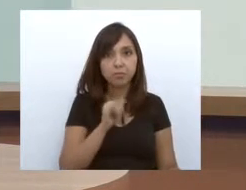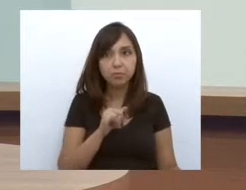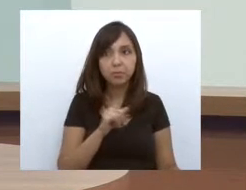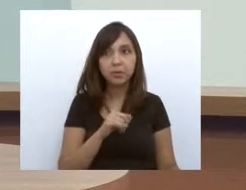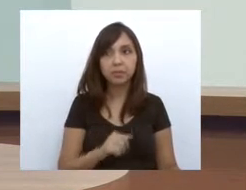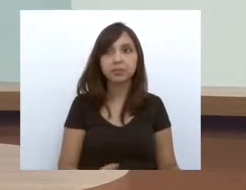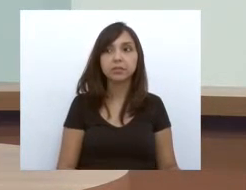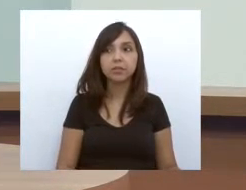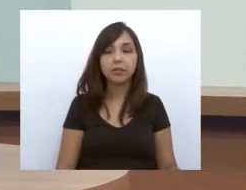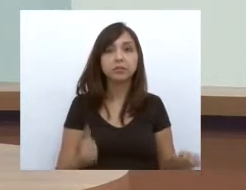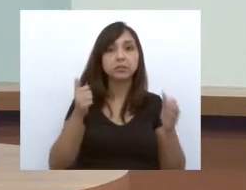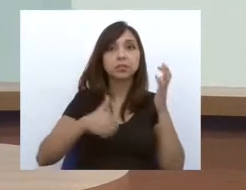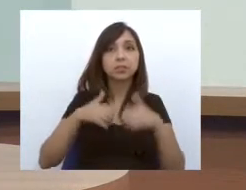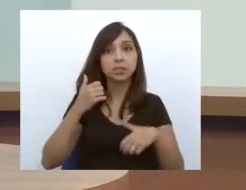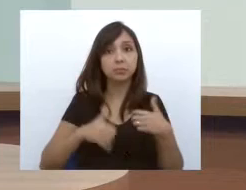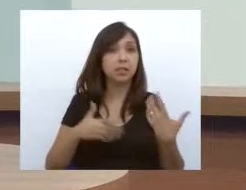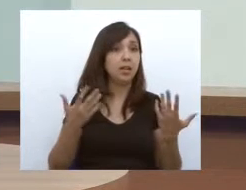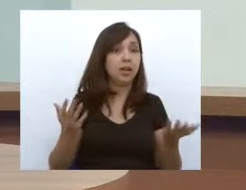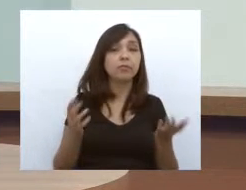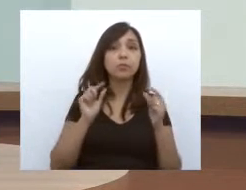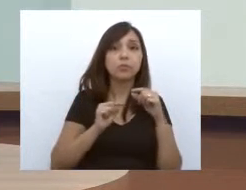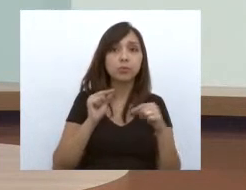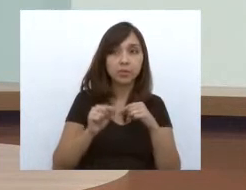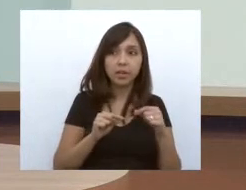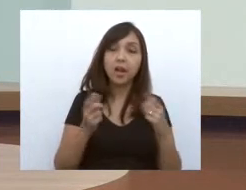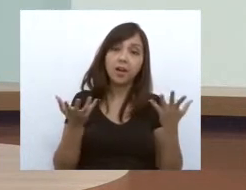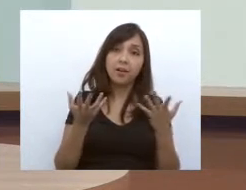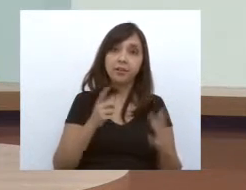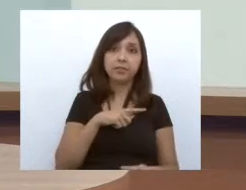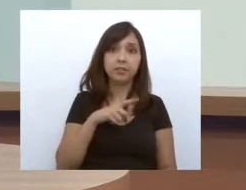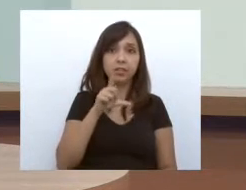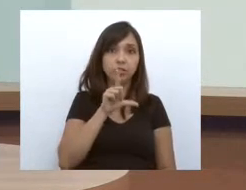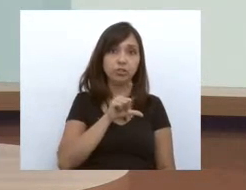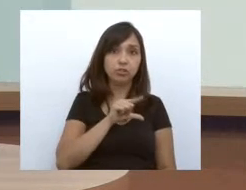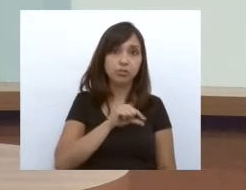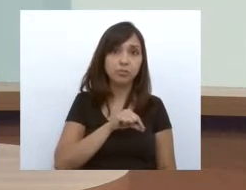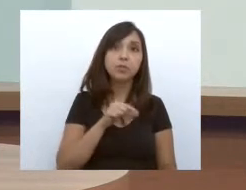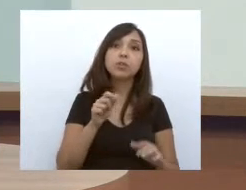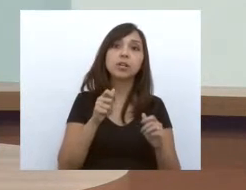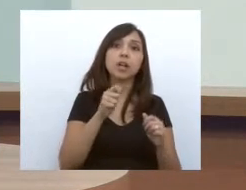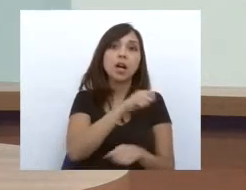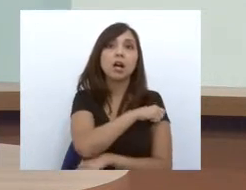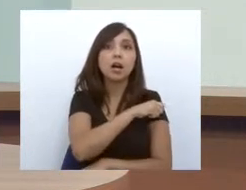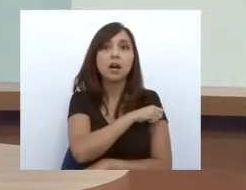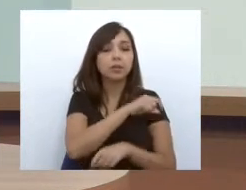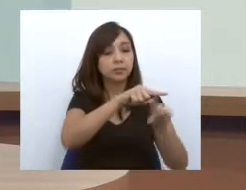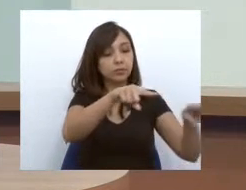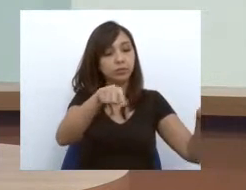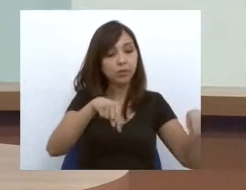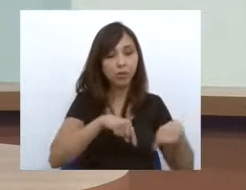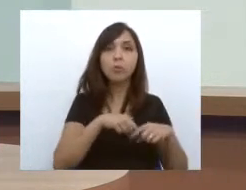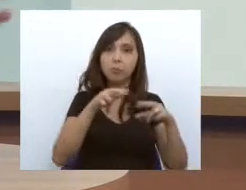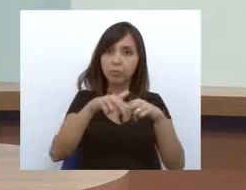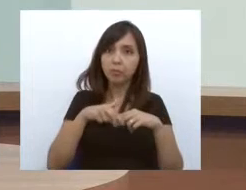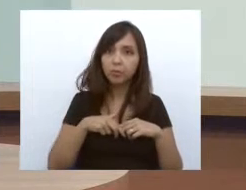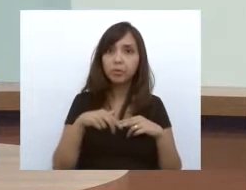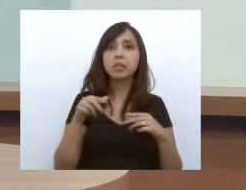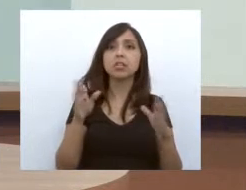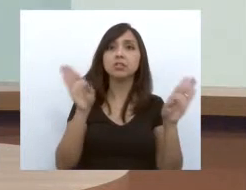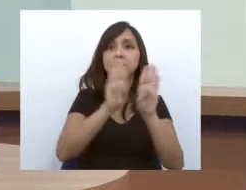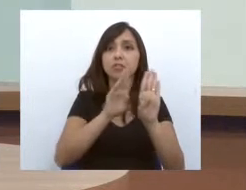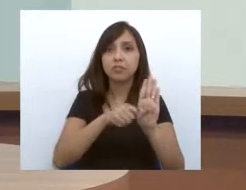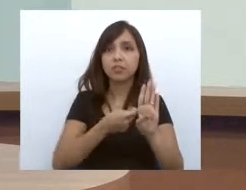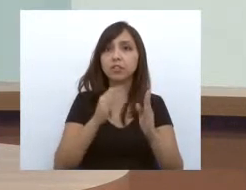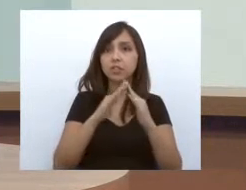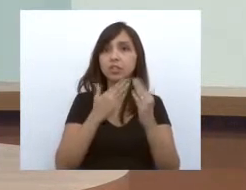momento, justificavam o seguinte: ora, tem diminuído a quantidade de alunos em sala de aula, por isso que o PSDB resolveu fechar a